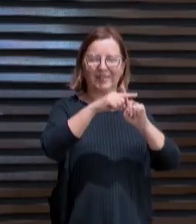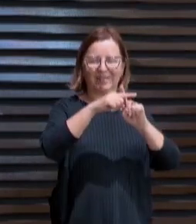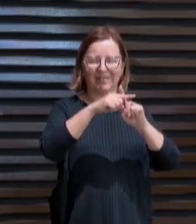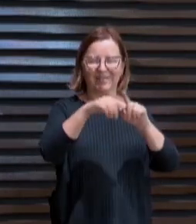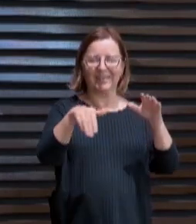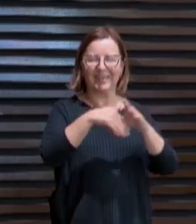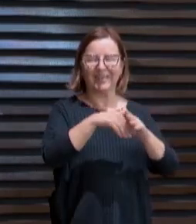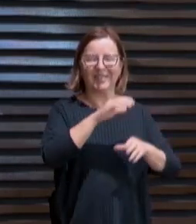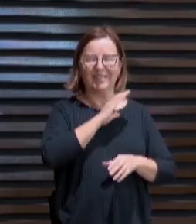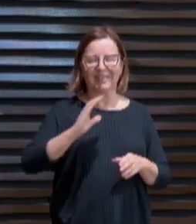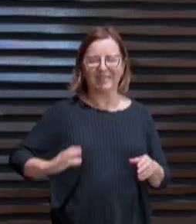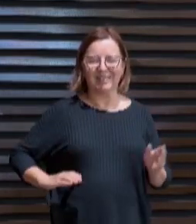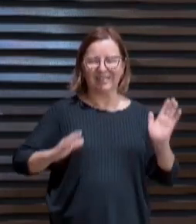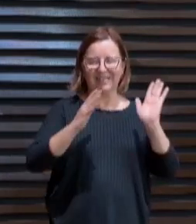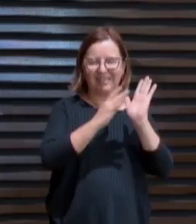Cristo Jesus, Pai.